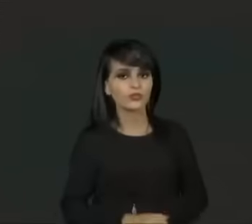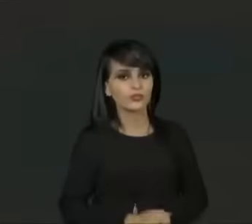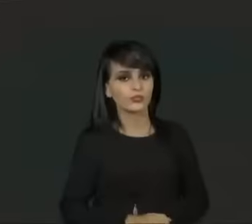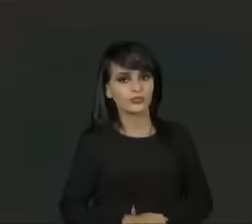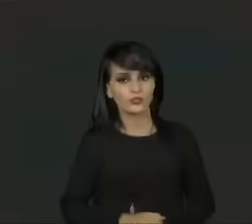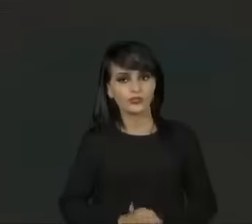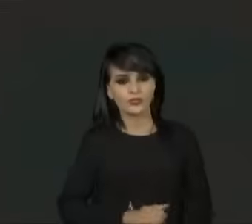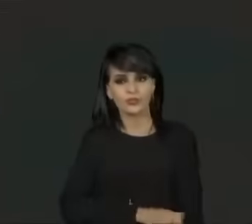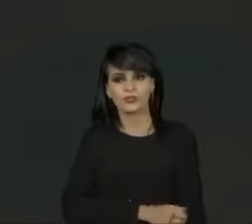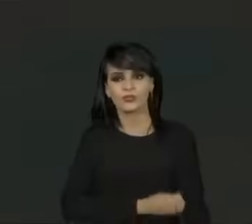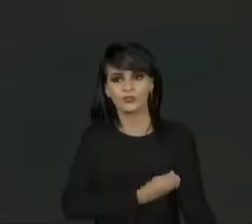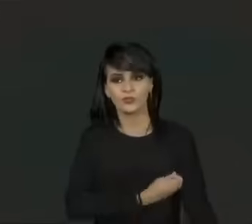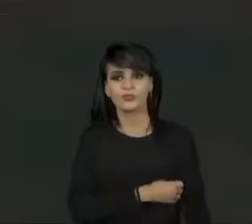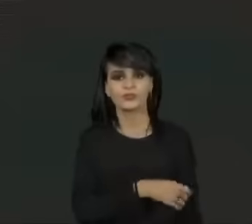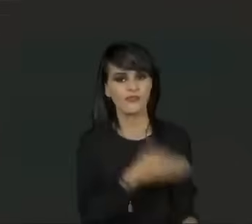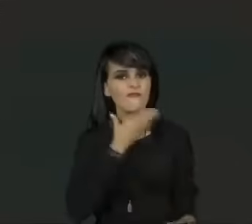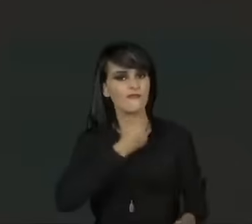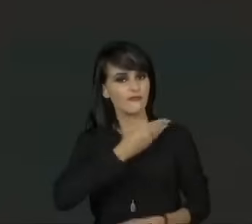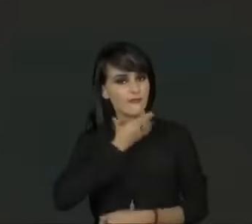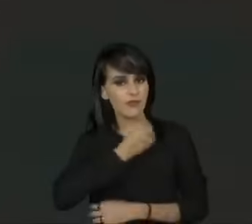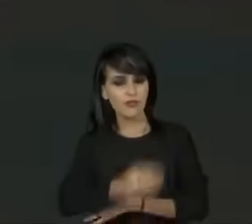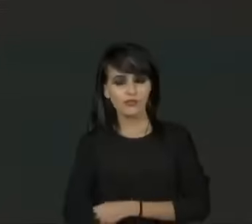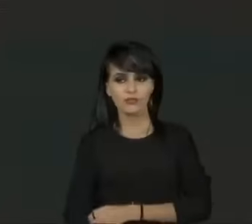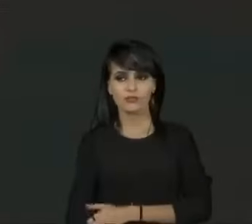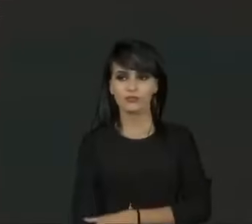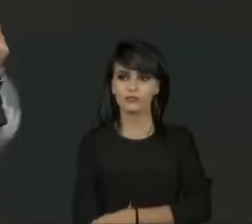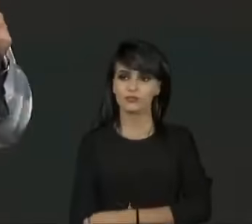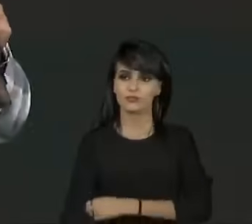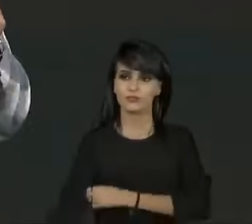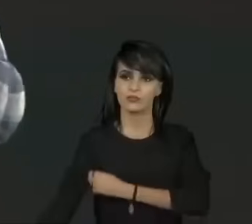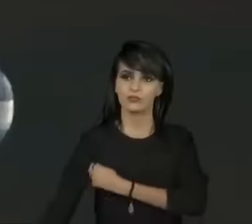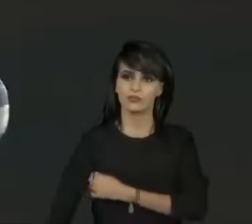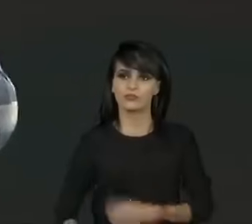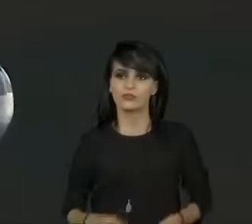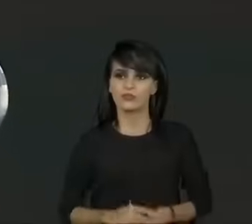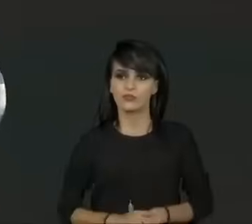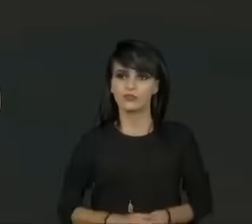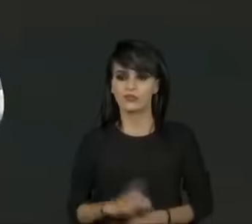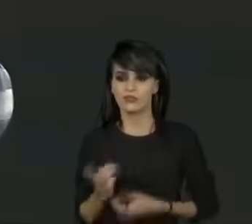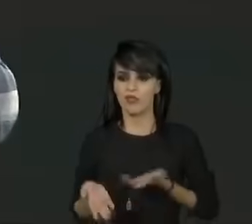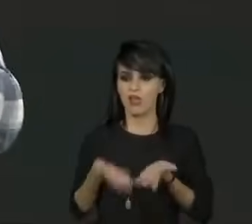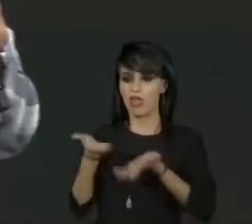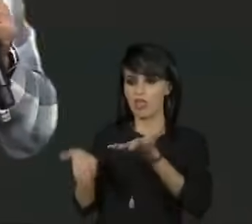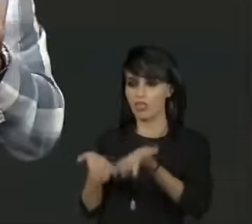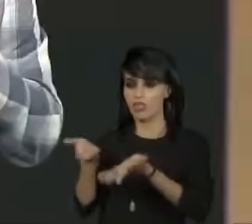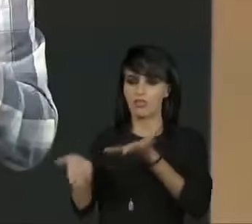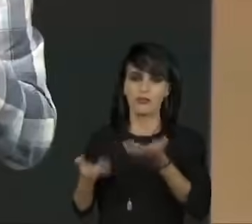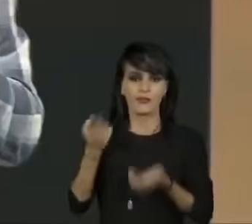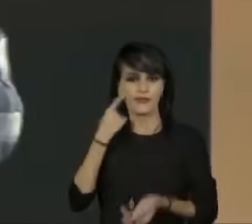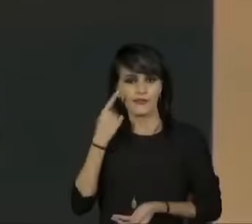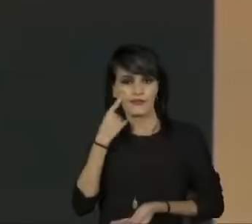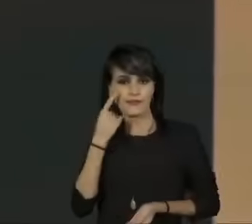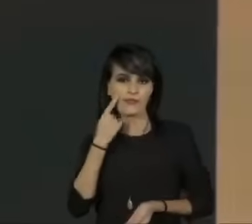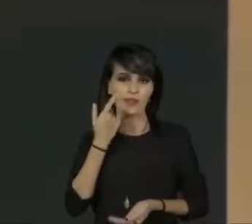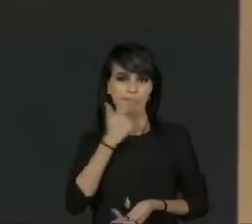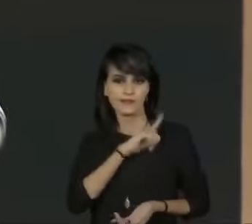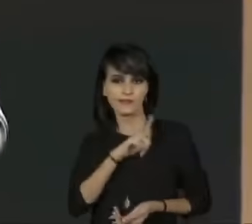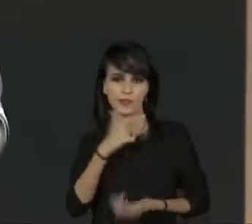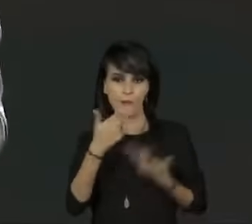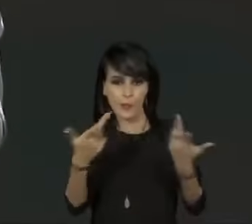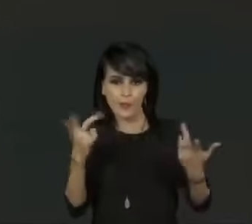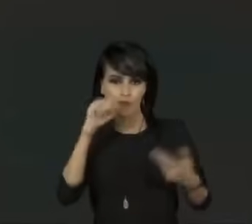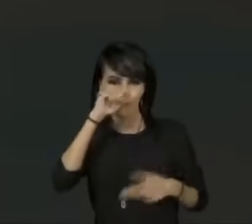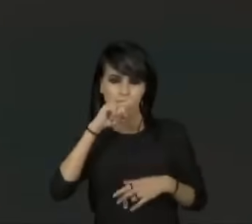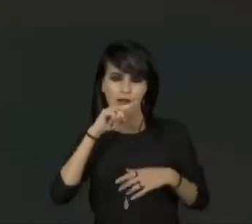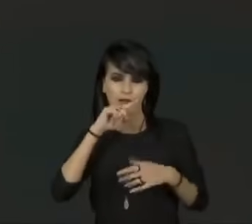hipócrita cambada de falso só fazendo um joguinho para agradar para ver se ganha algum cargo a mais